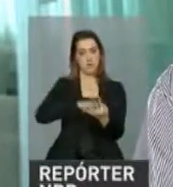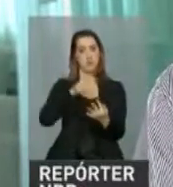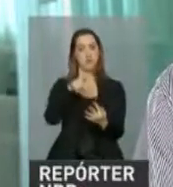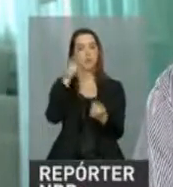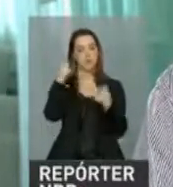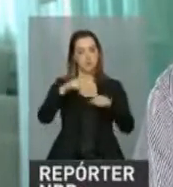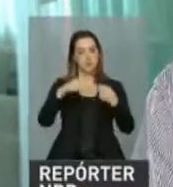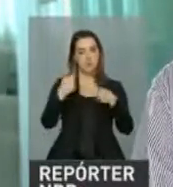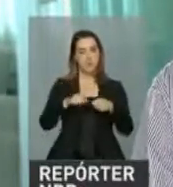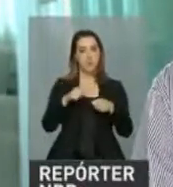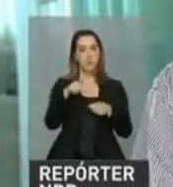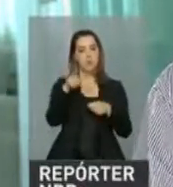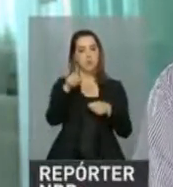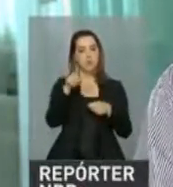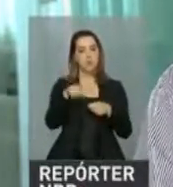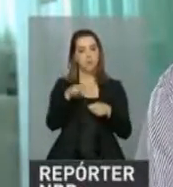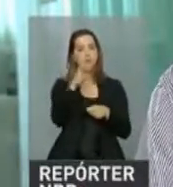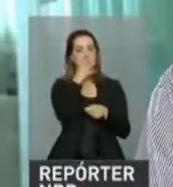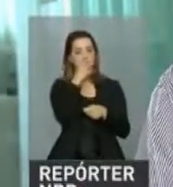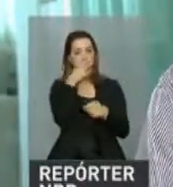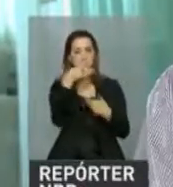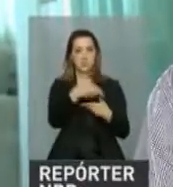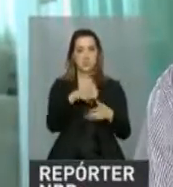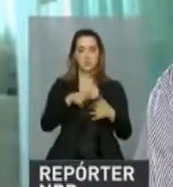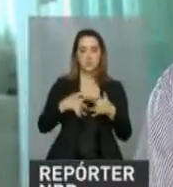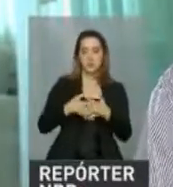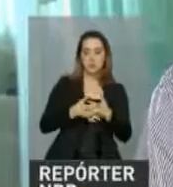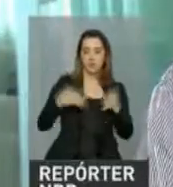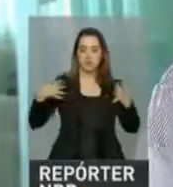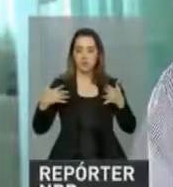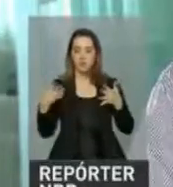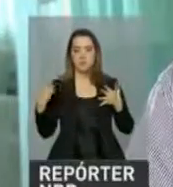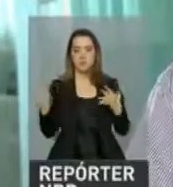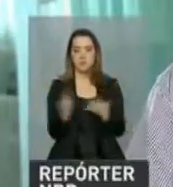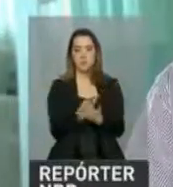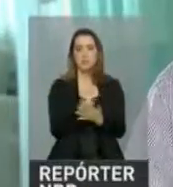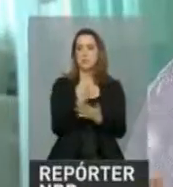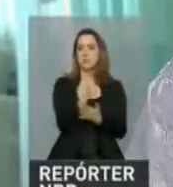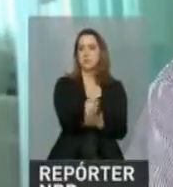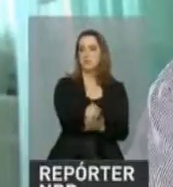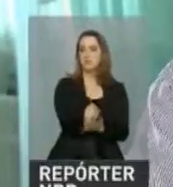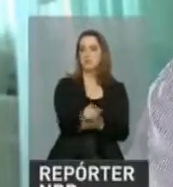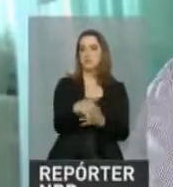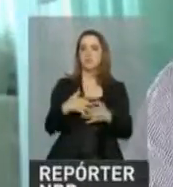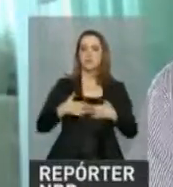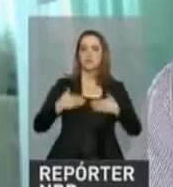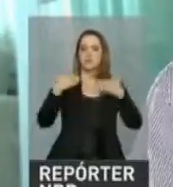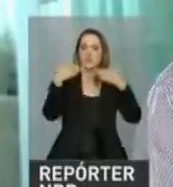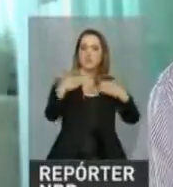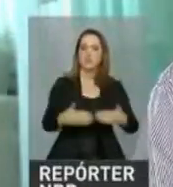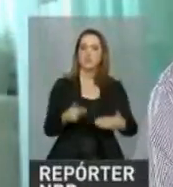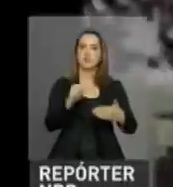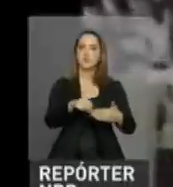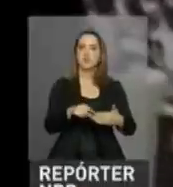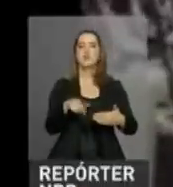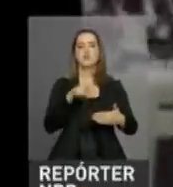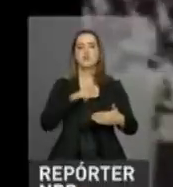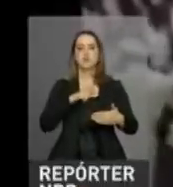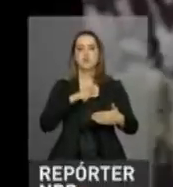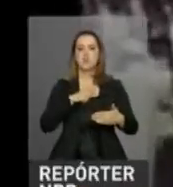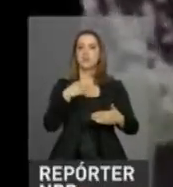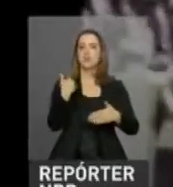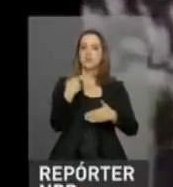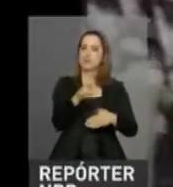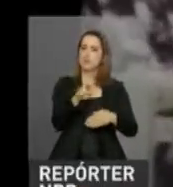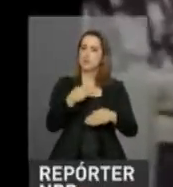seria interessante que essa independência de alguma forma tivesse à frente um representante dela. Os desfiles